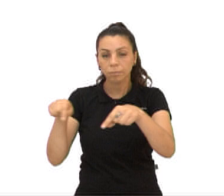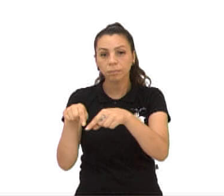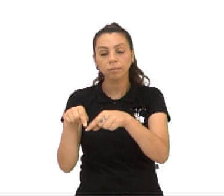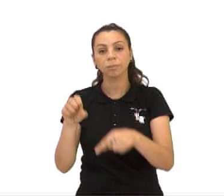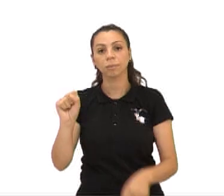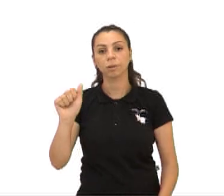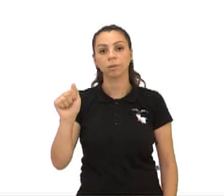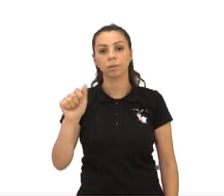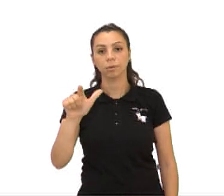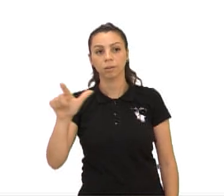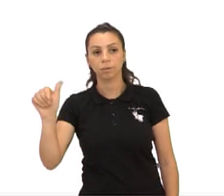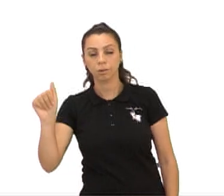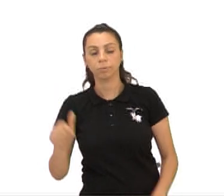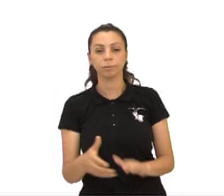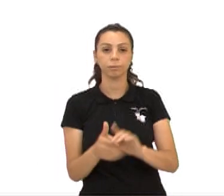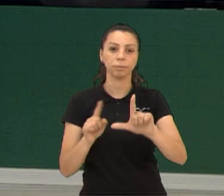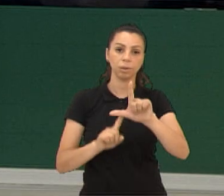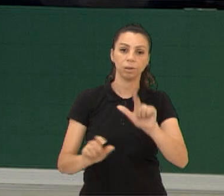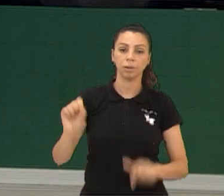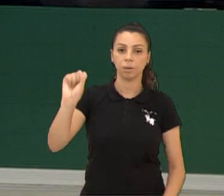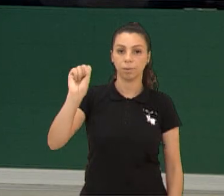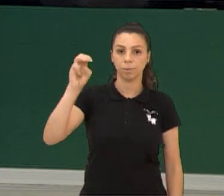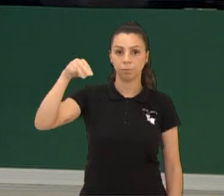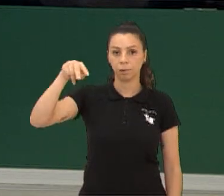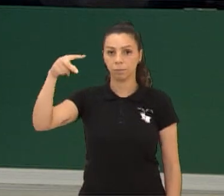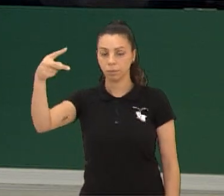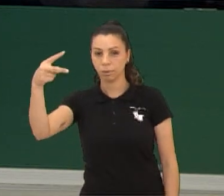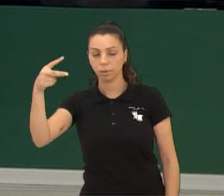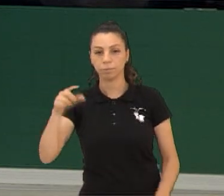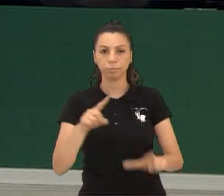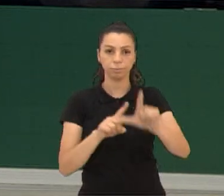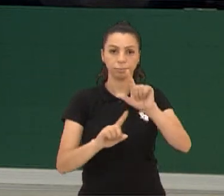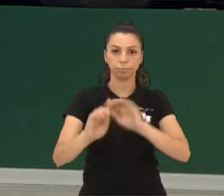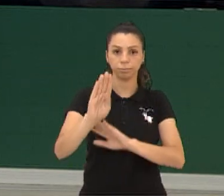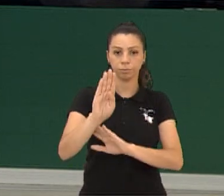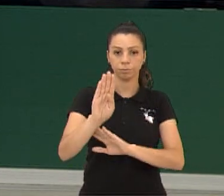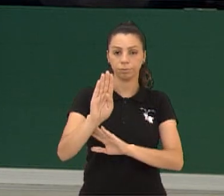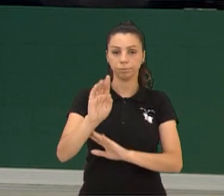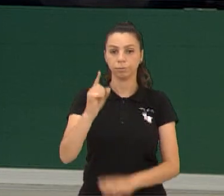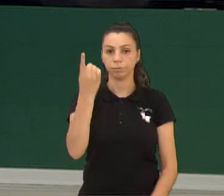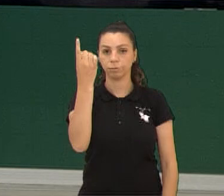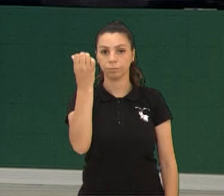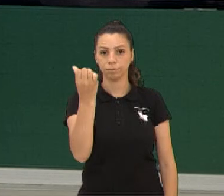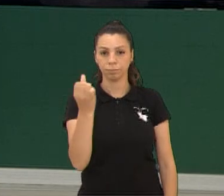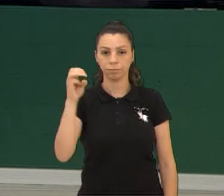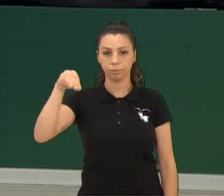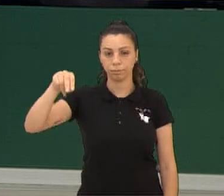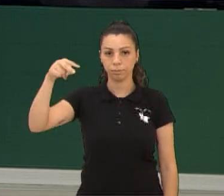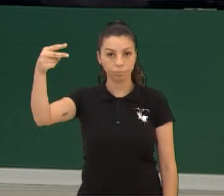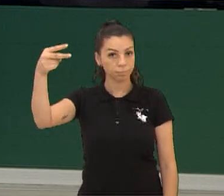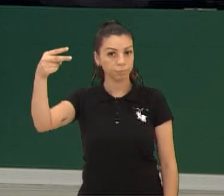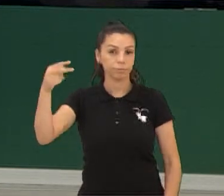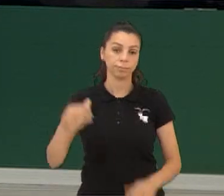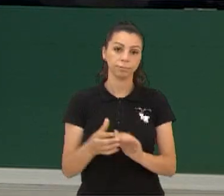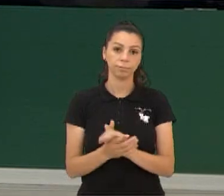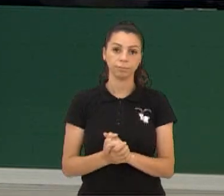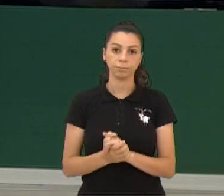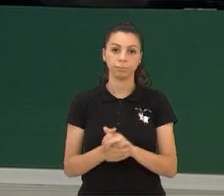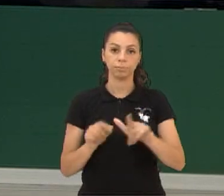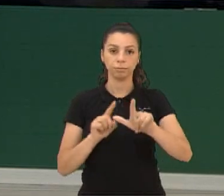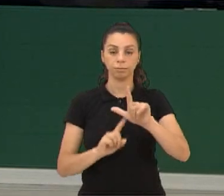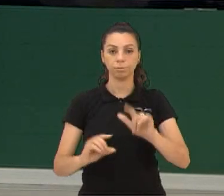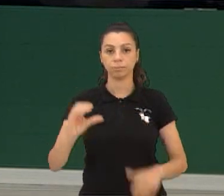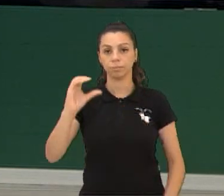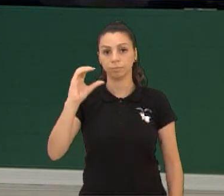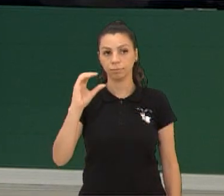Tem aqui, ó. Letra A, 8 metros quadrados. Letra B, 16 metros quadrados, letra